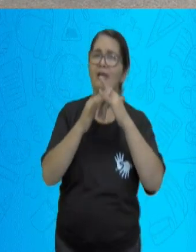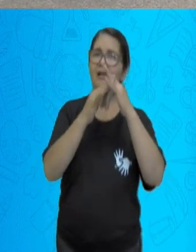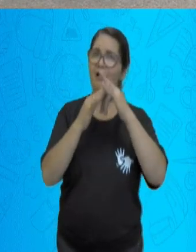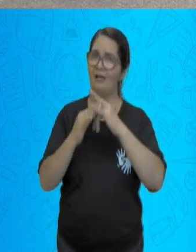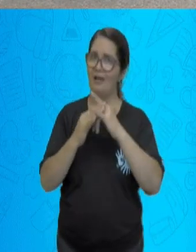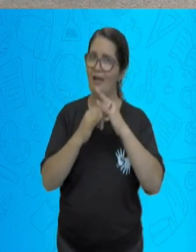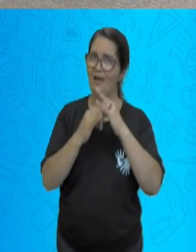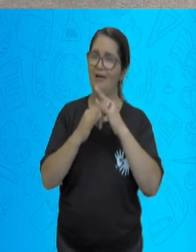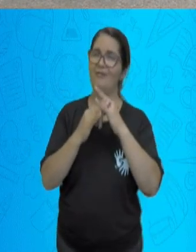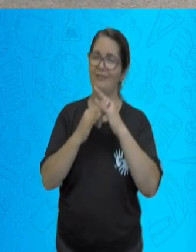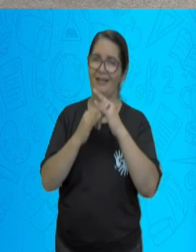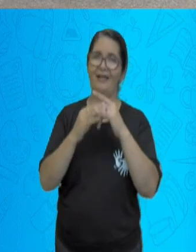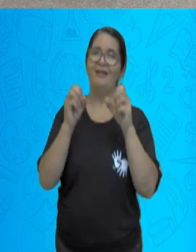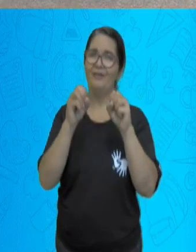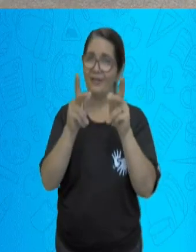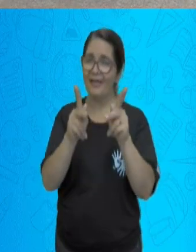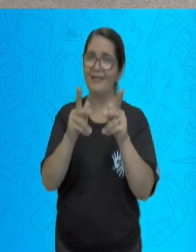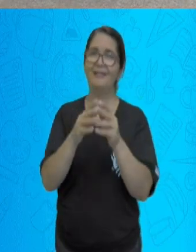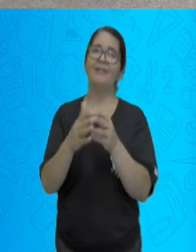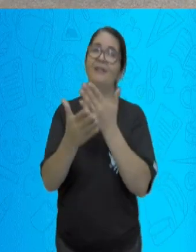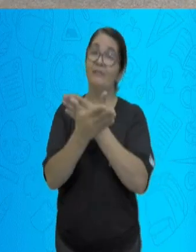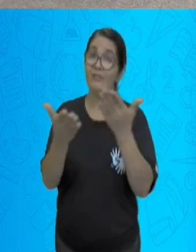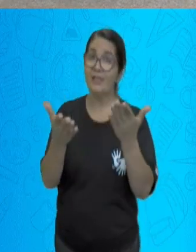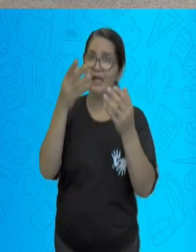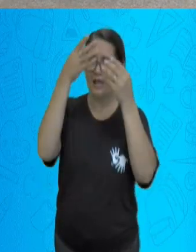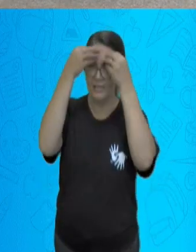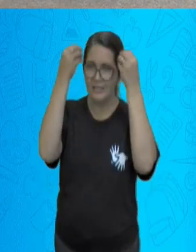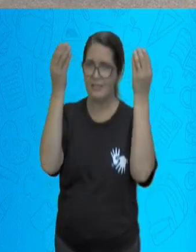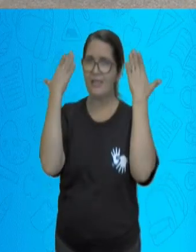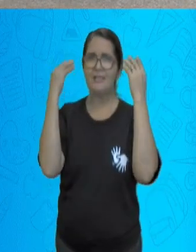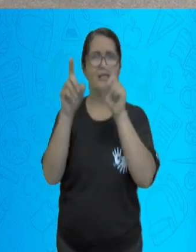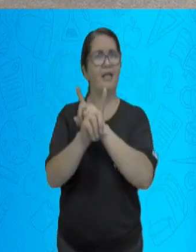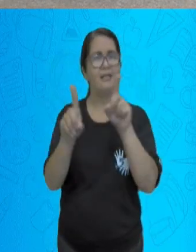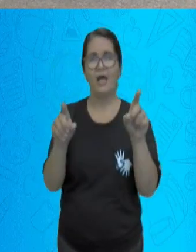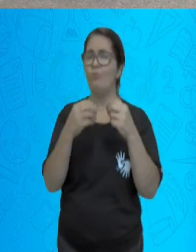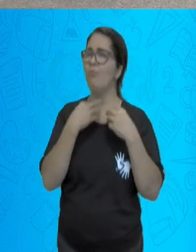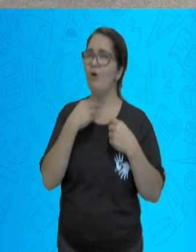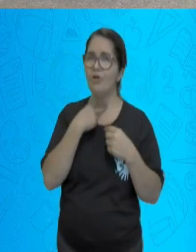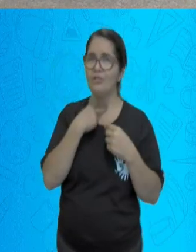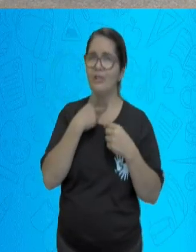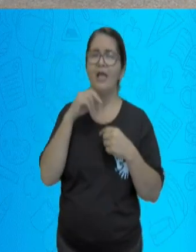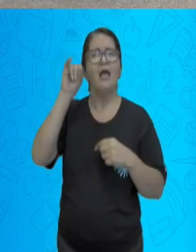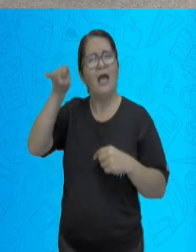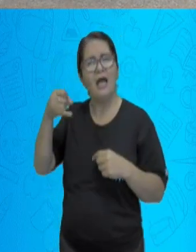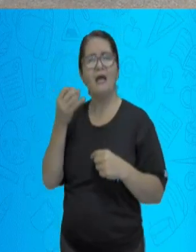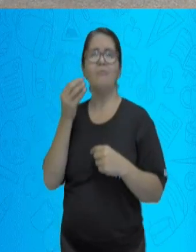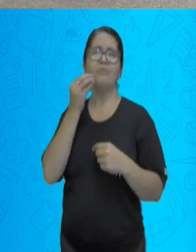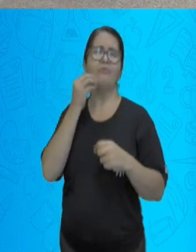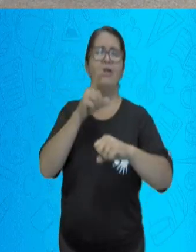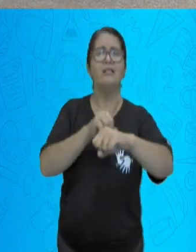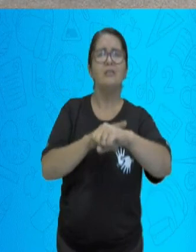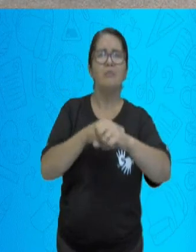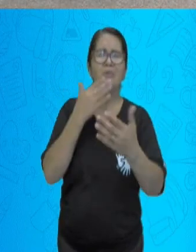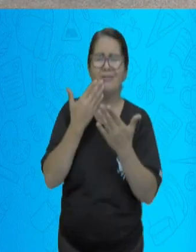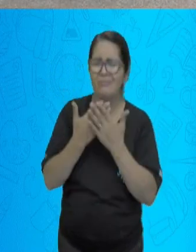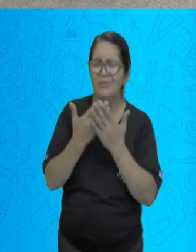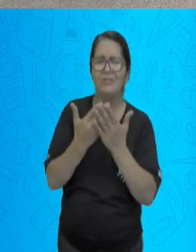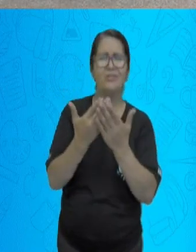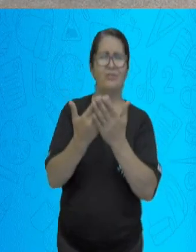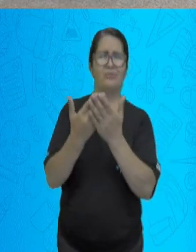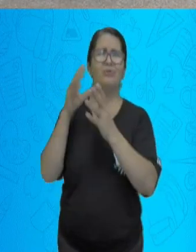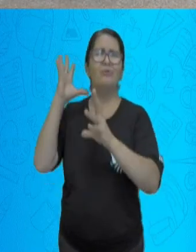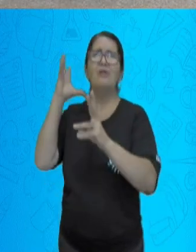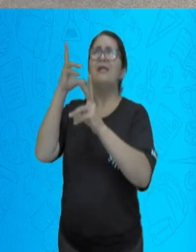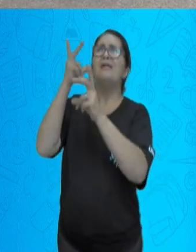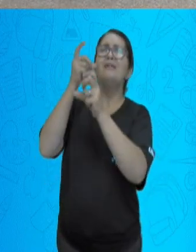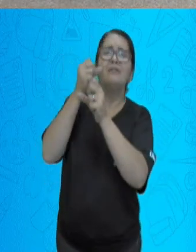YouTube, SMEDGV. Isso mesmo, não se esqueçam. Aproveitem esse momento, estudem, reveja